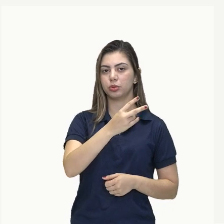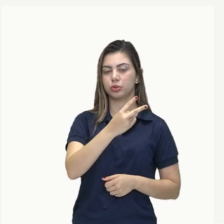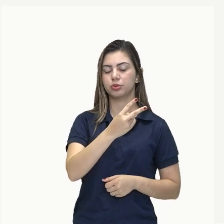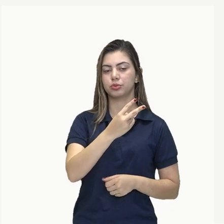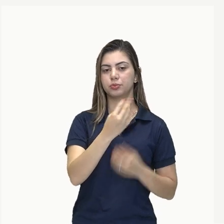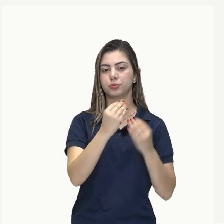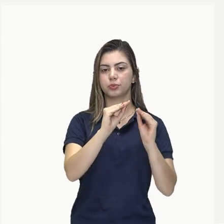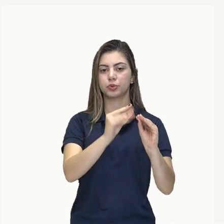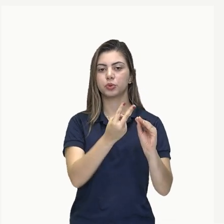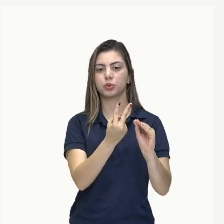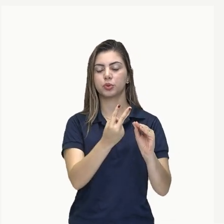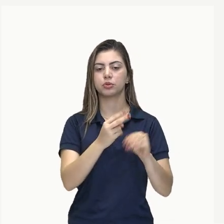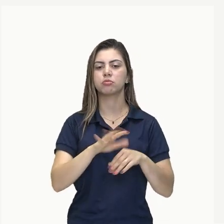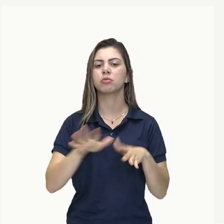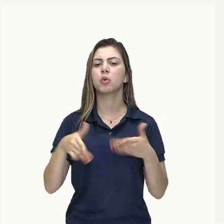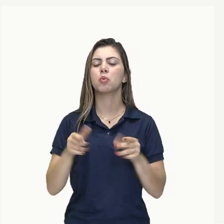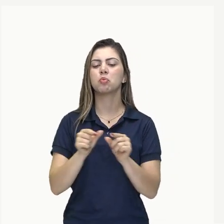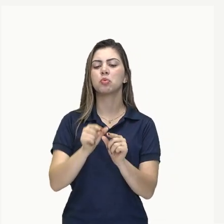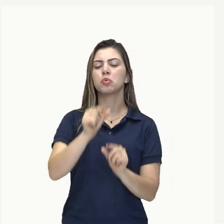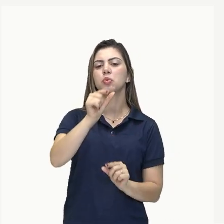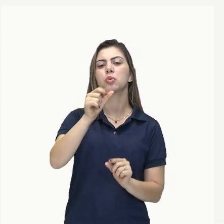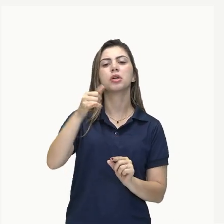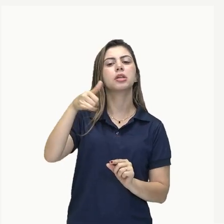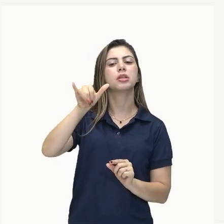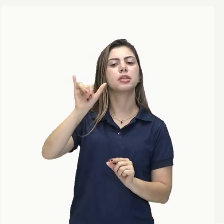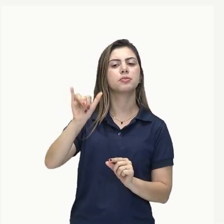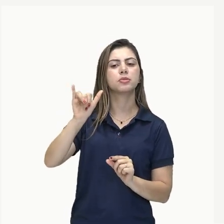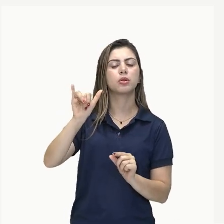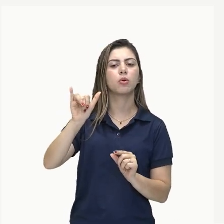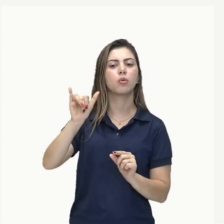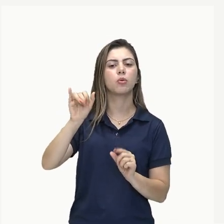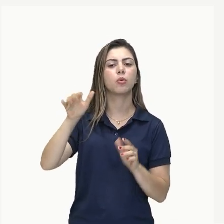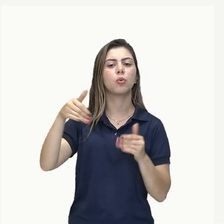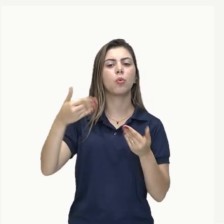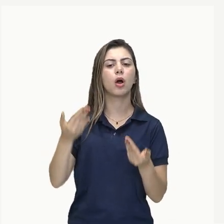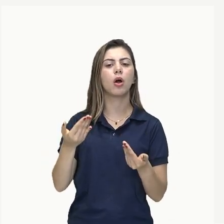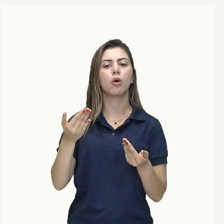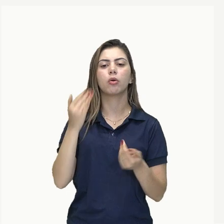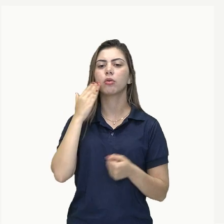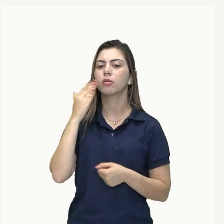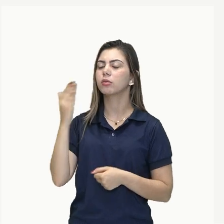Qual vai ser, então, o Y do A? A gente precisa, então, olhar para cá. Ó.